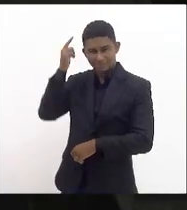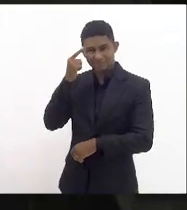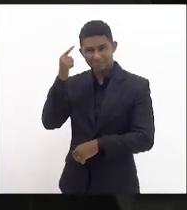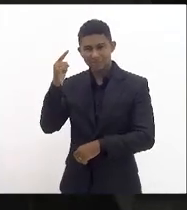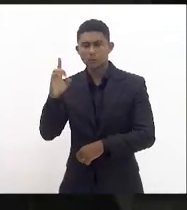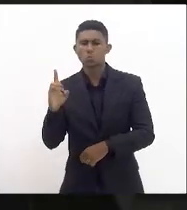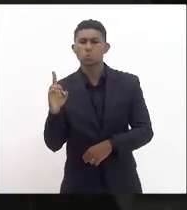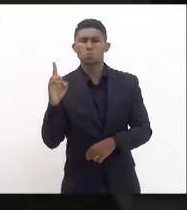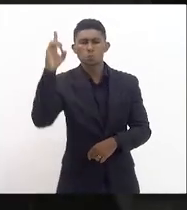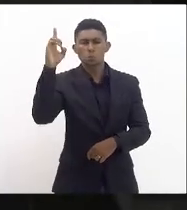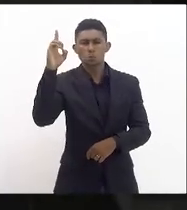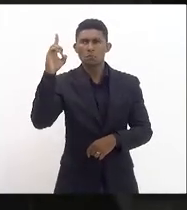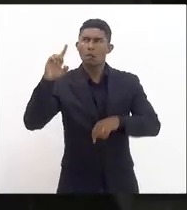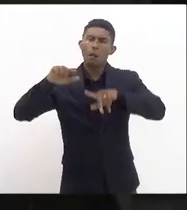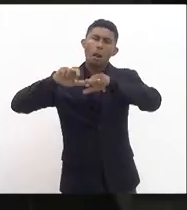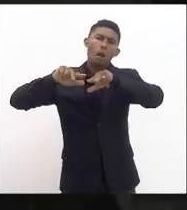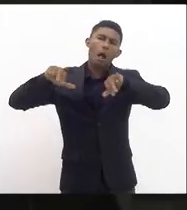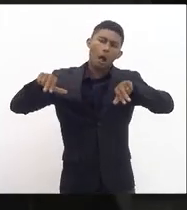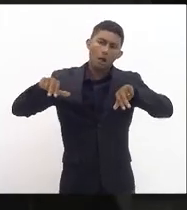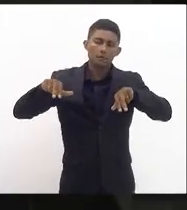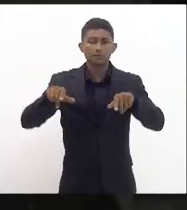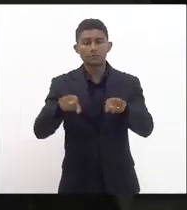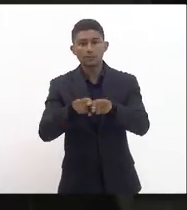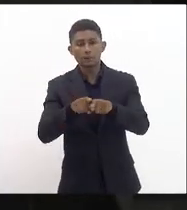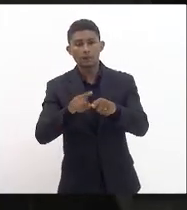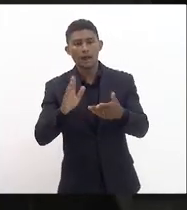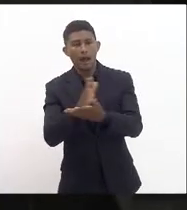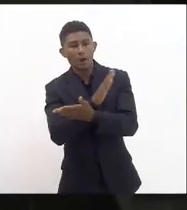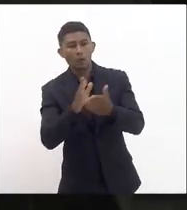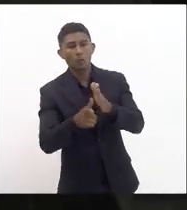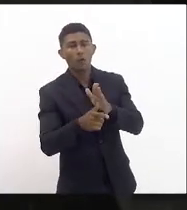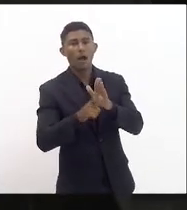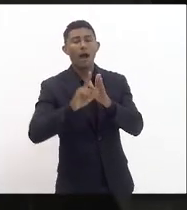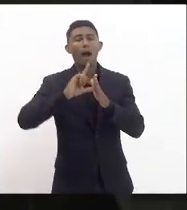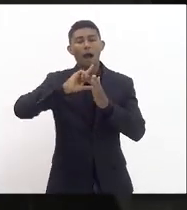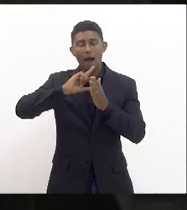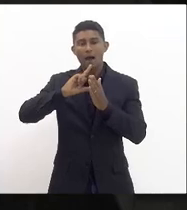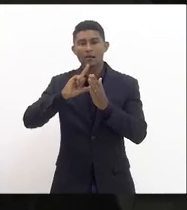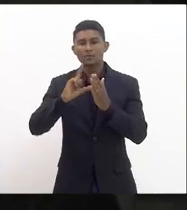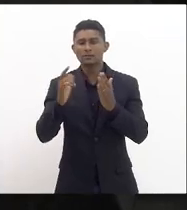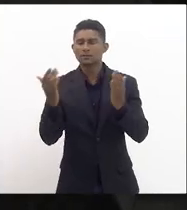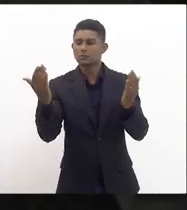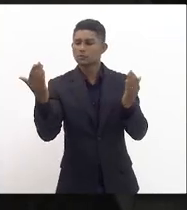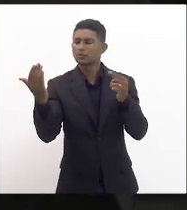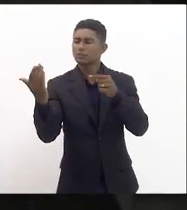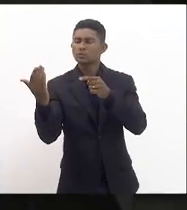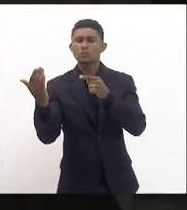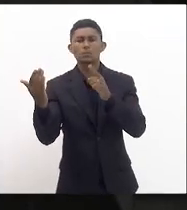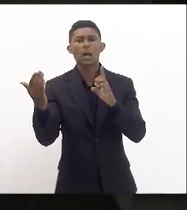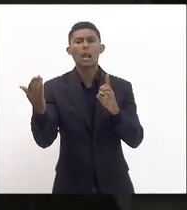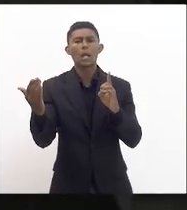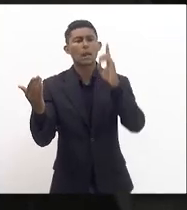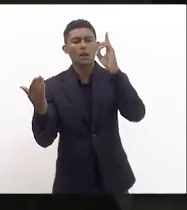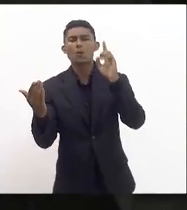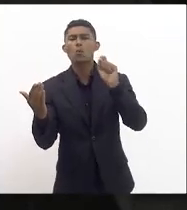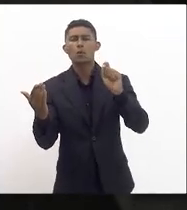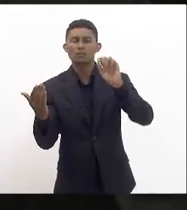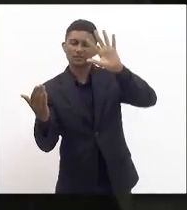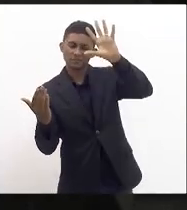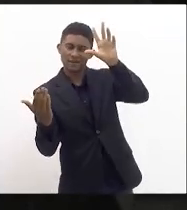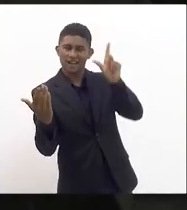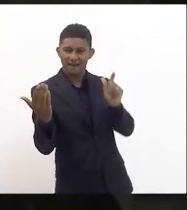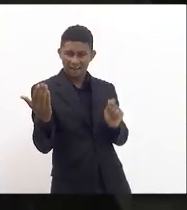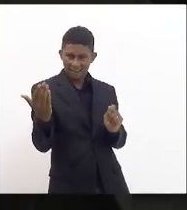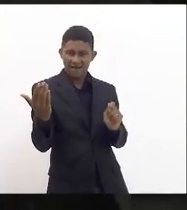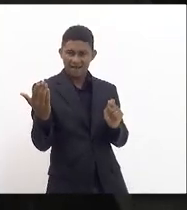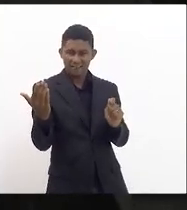que precedem a mitologia greco-romana, que é o panteão dos deuses africanos.